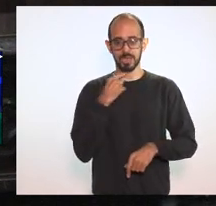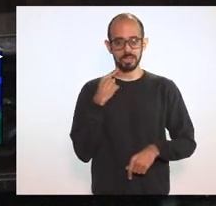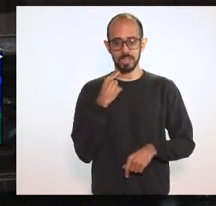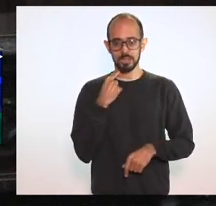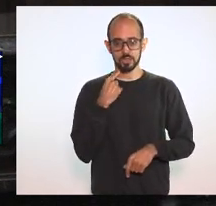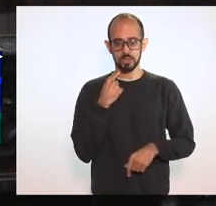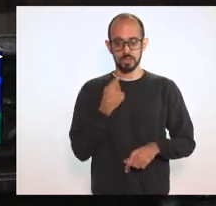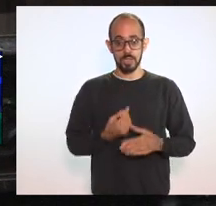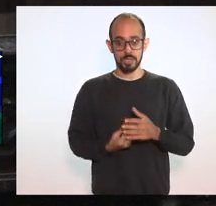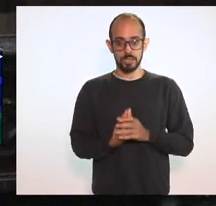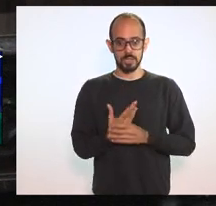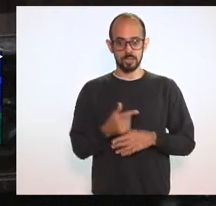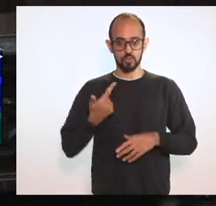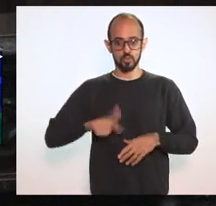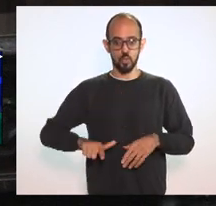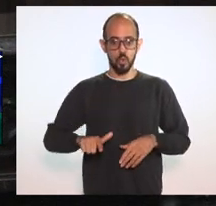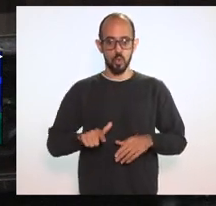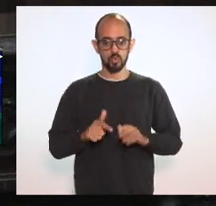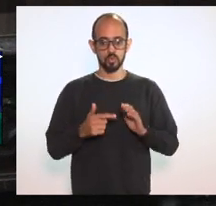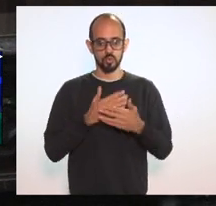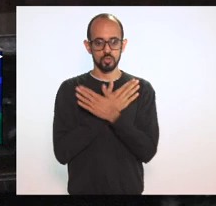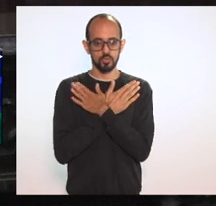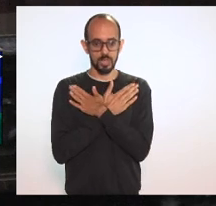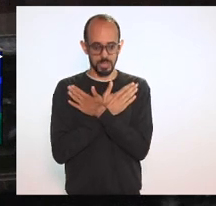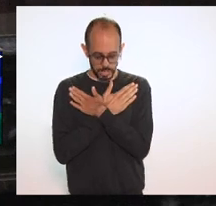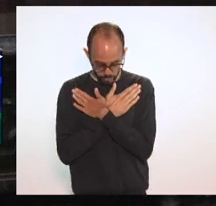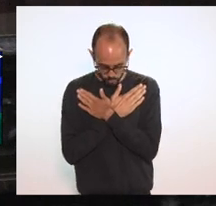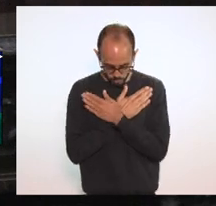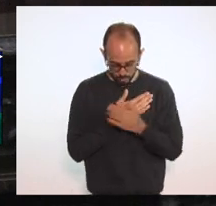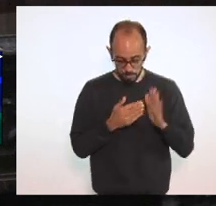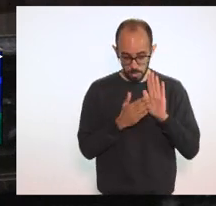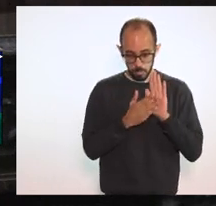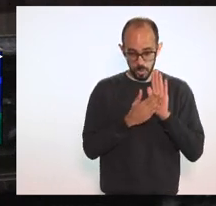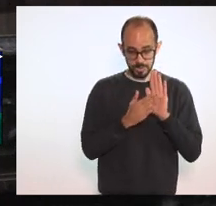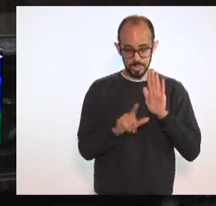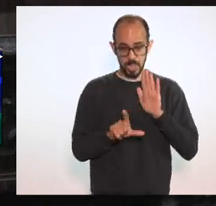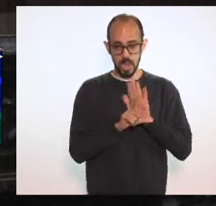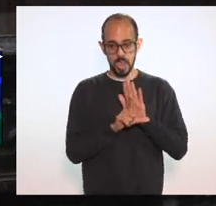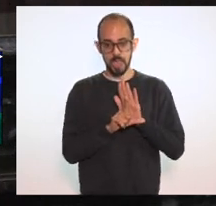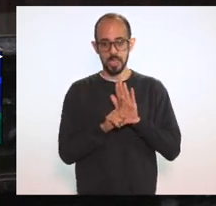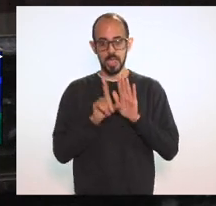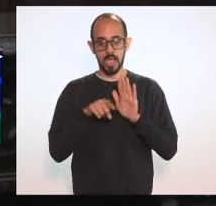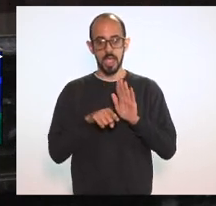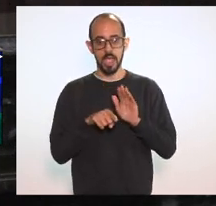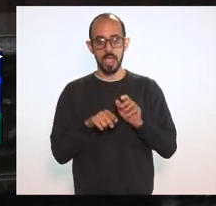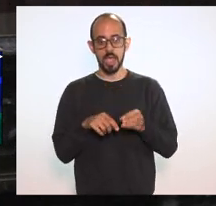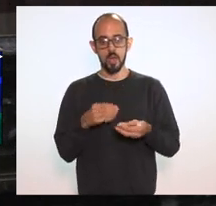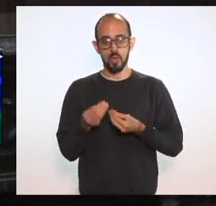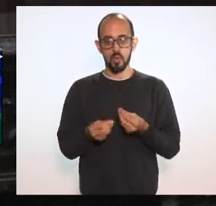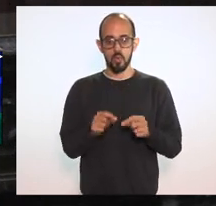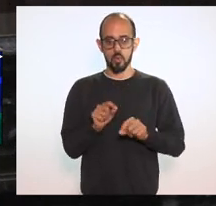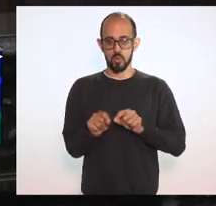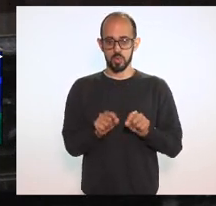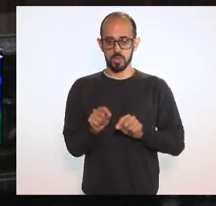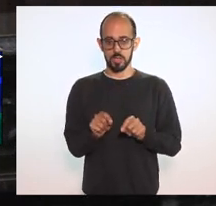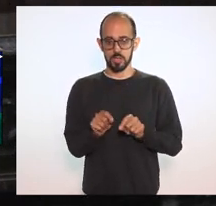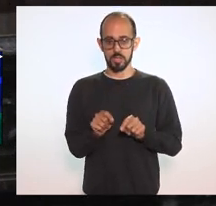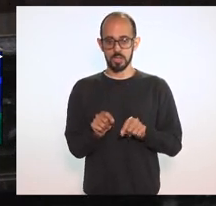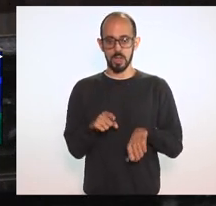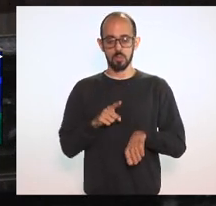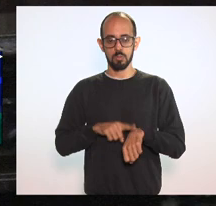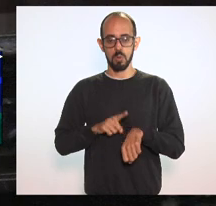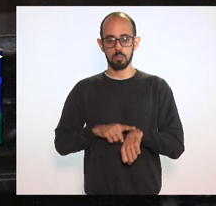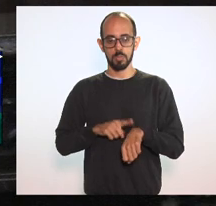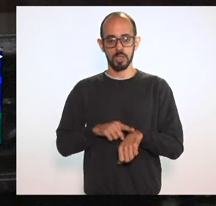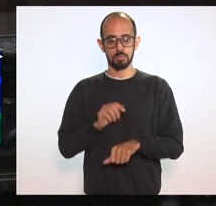criação desses outros feriados propostos na lei significa dar uma mensagem para a população que é necessária uma